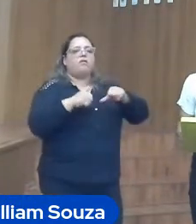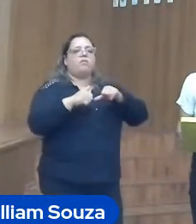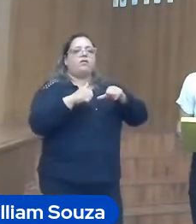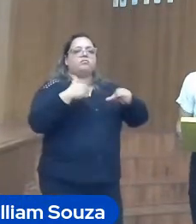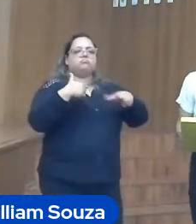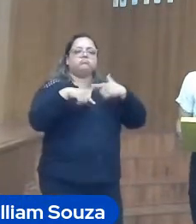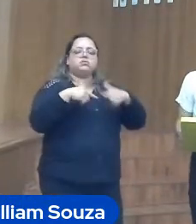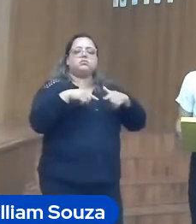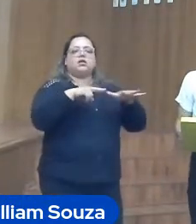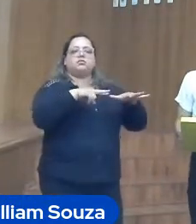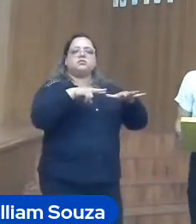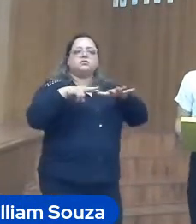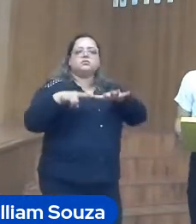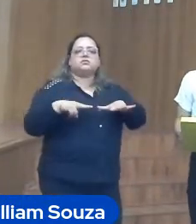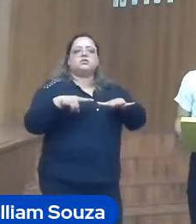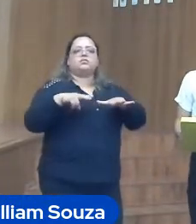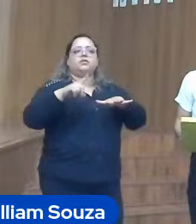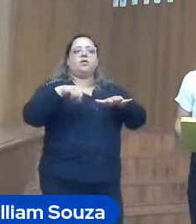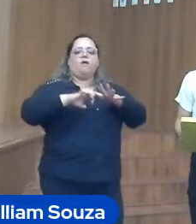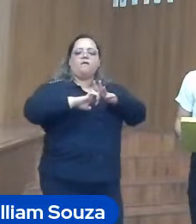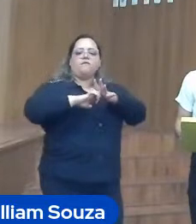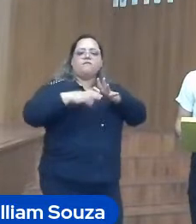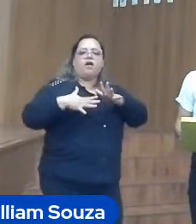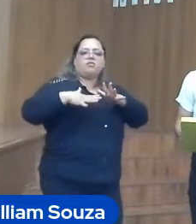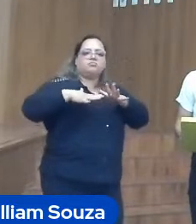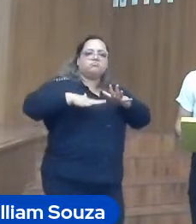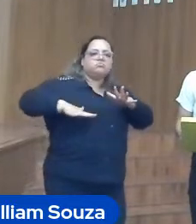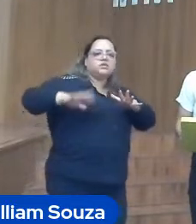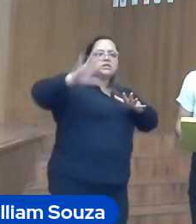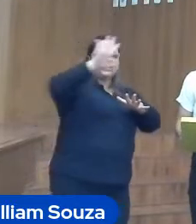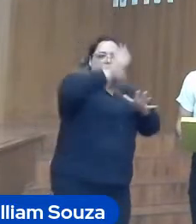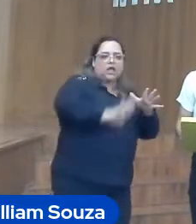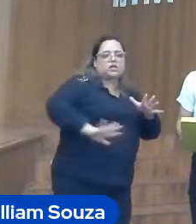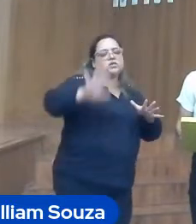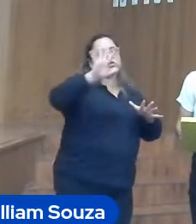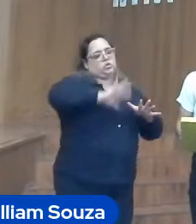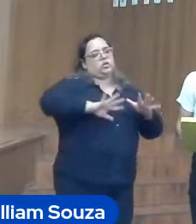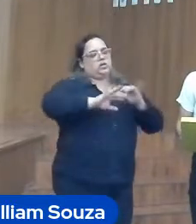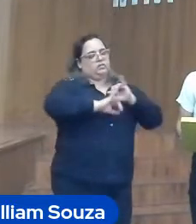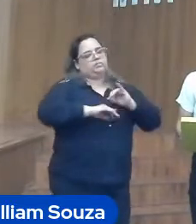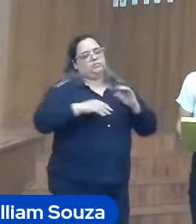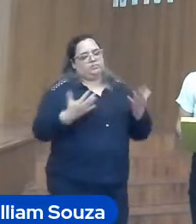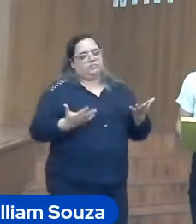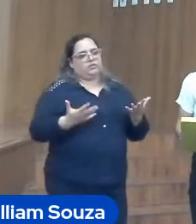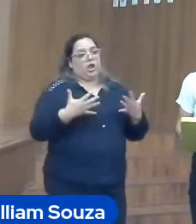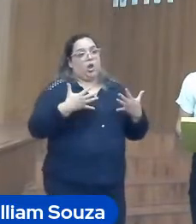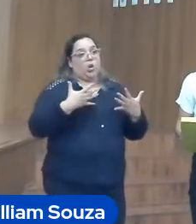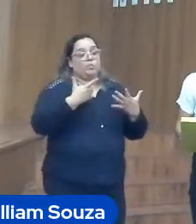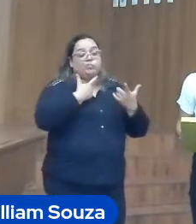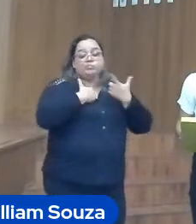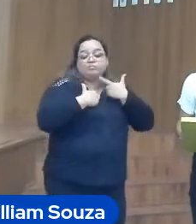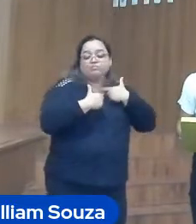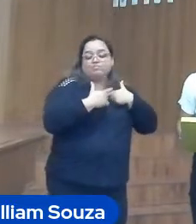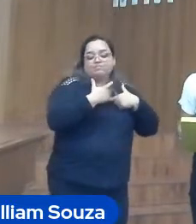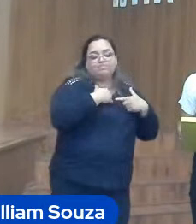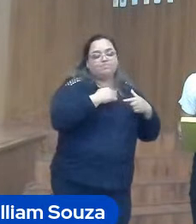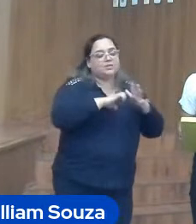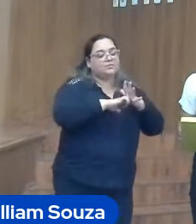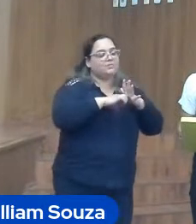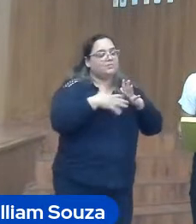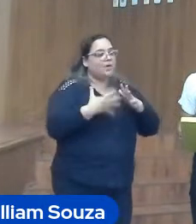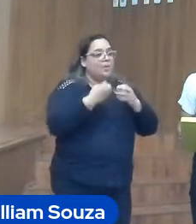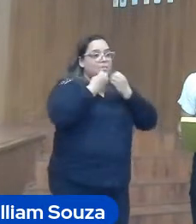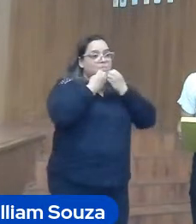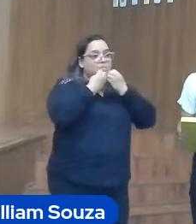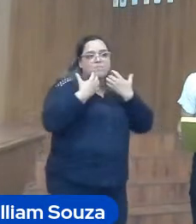semana, em um evento nacional, por que não assim dizer? Então, eu desejo um evento muito bom para todos os